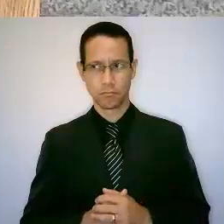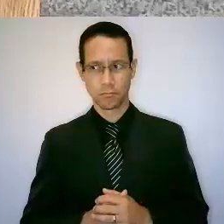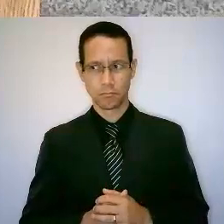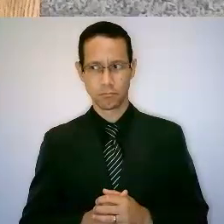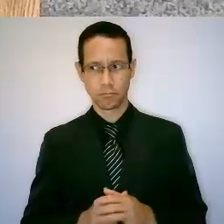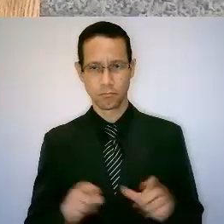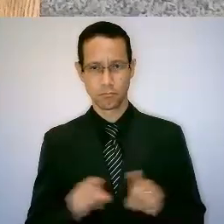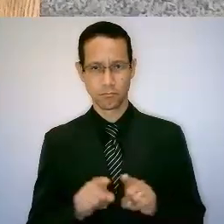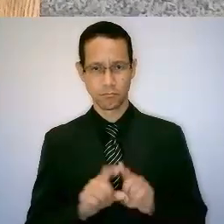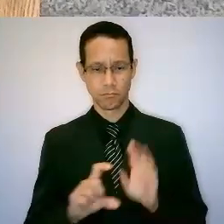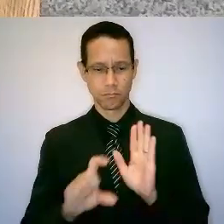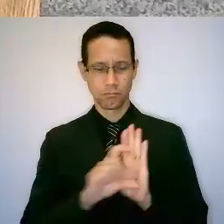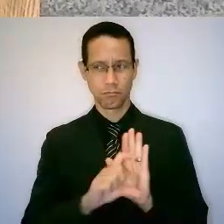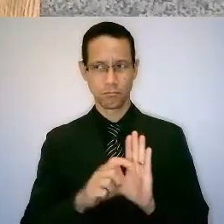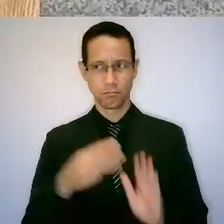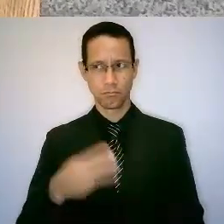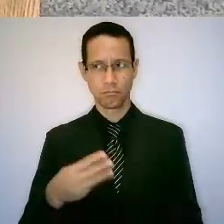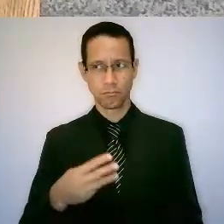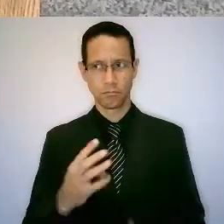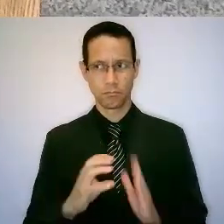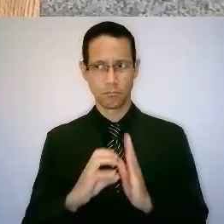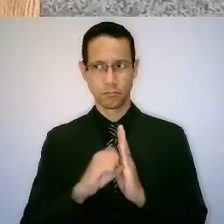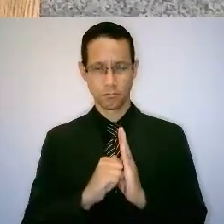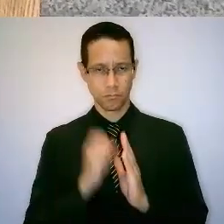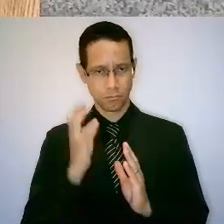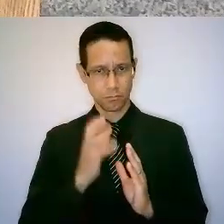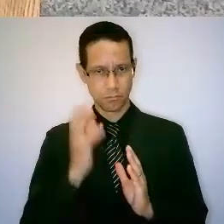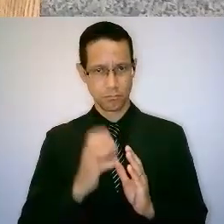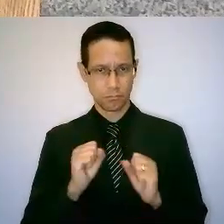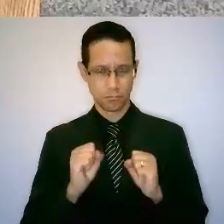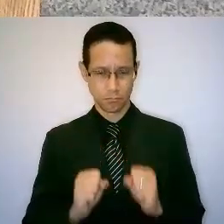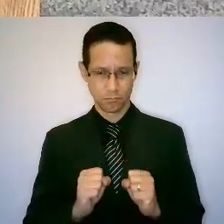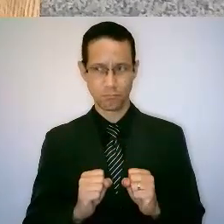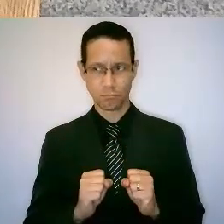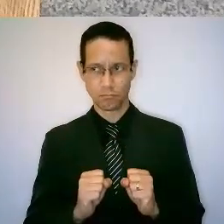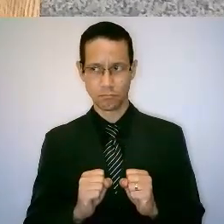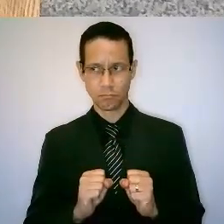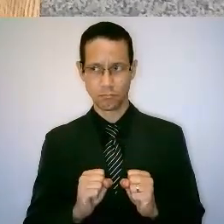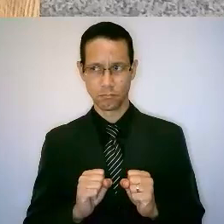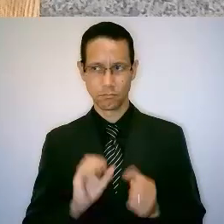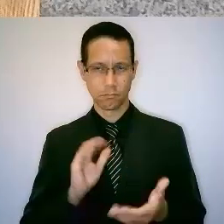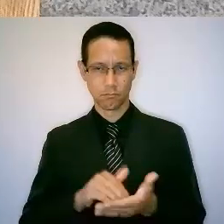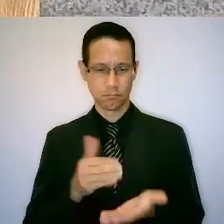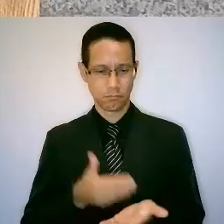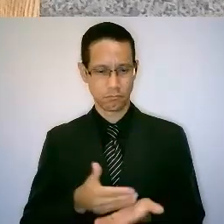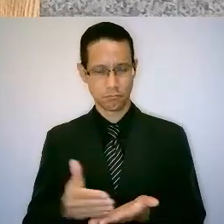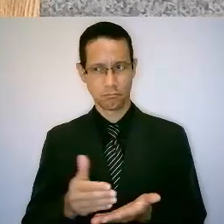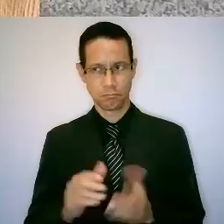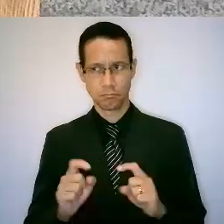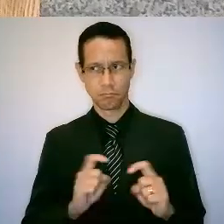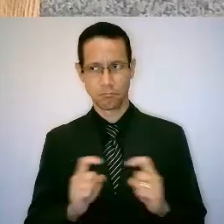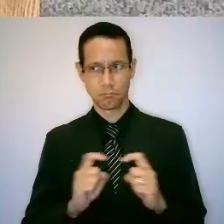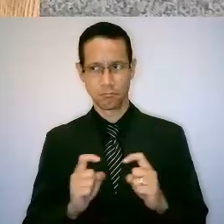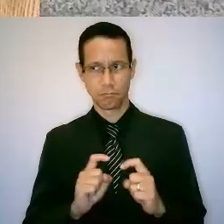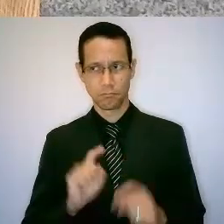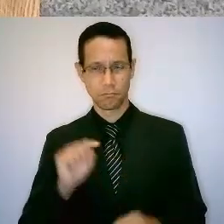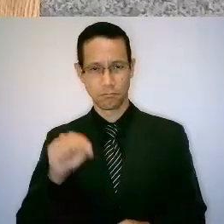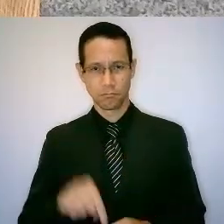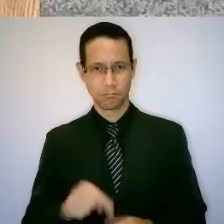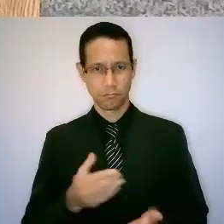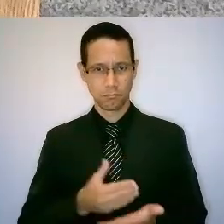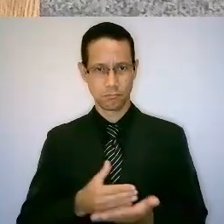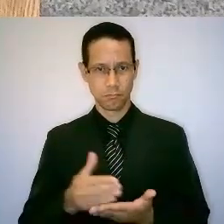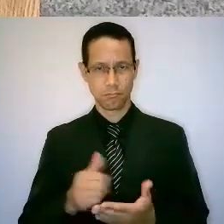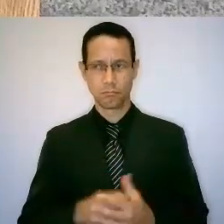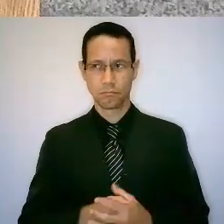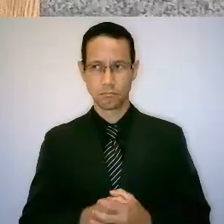parágrafo terceiro diz que as inscrições para sustentação oral podem ser feitas até o início da sessão então tive presente aqui antes do início da sessão